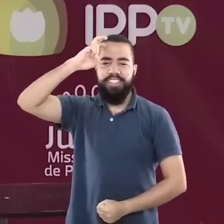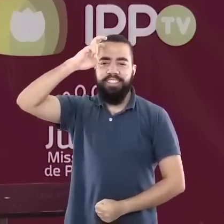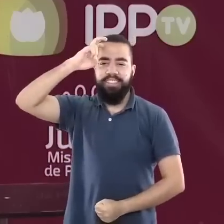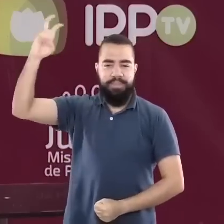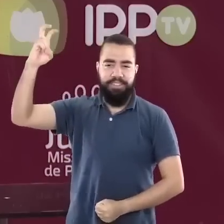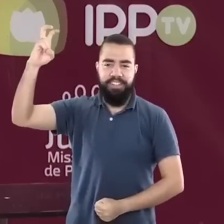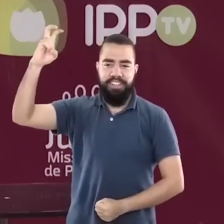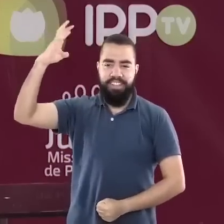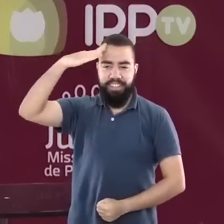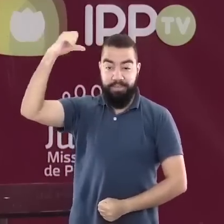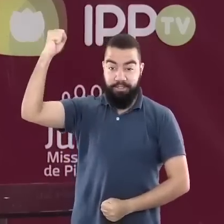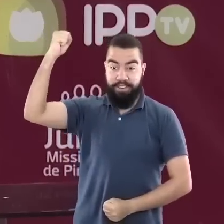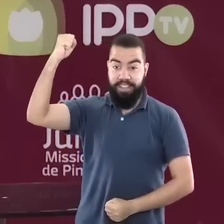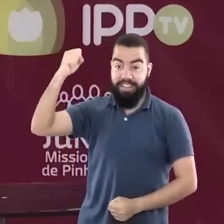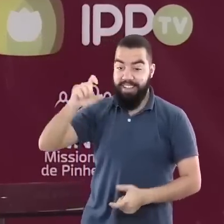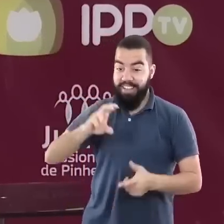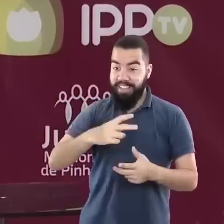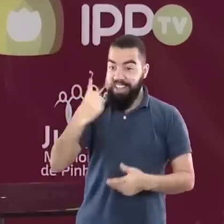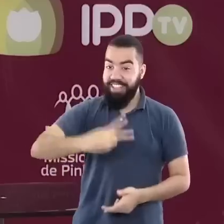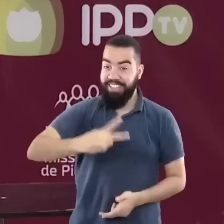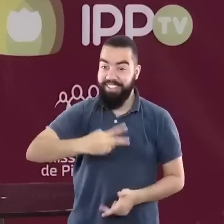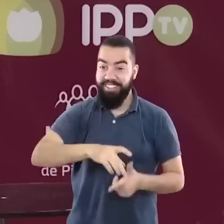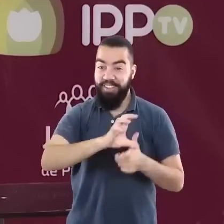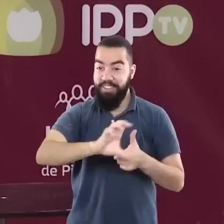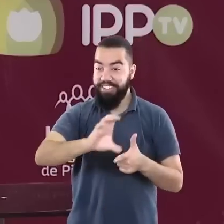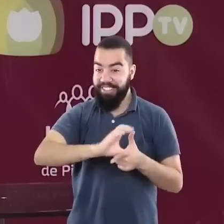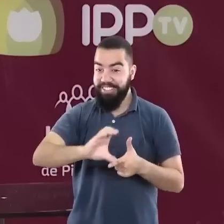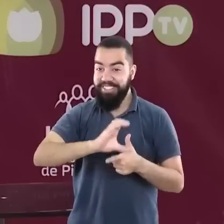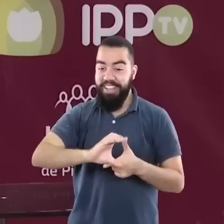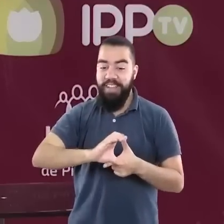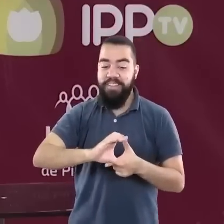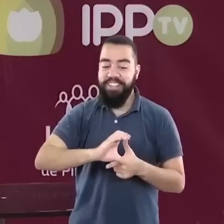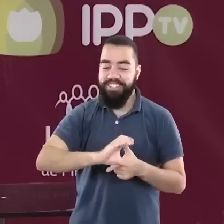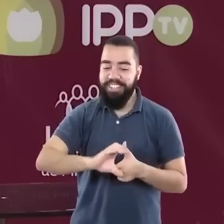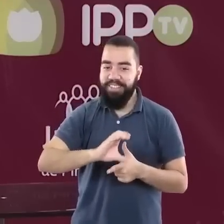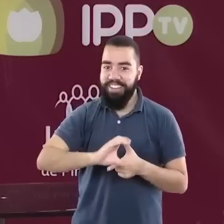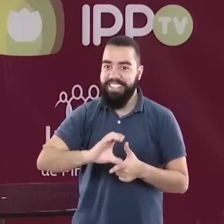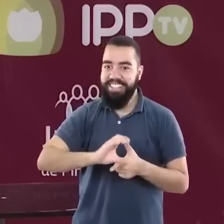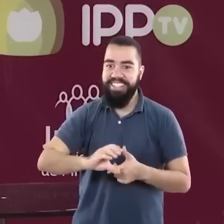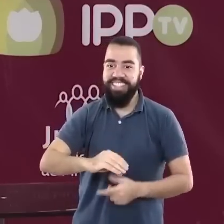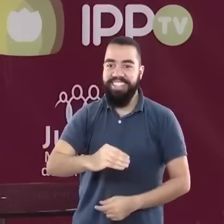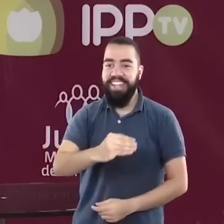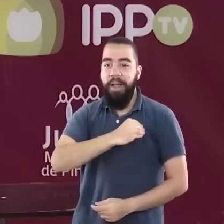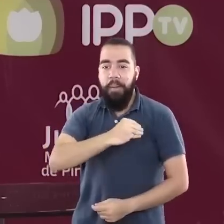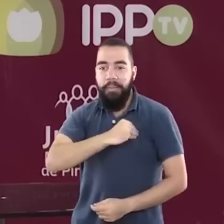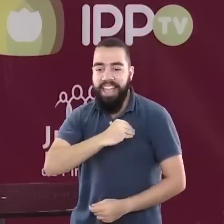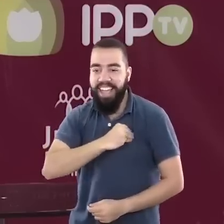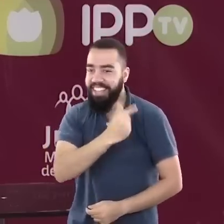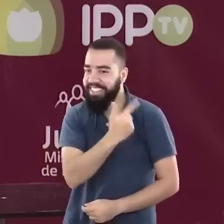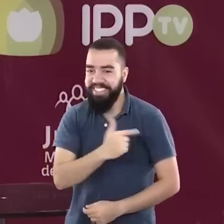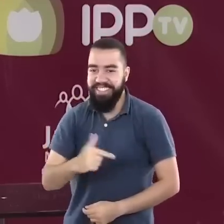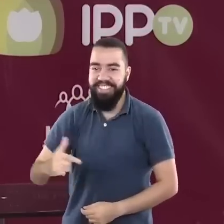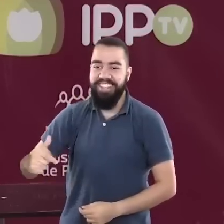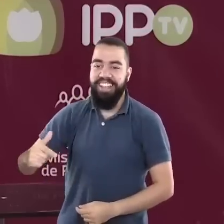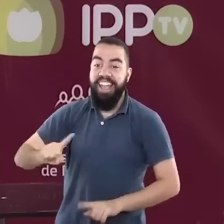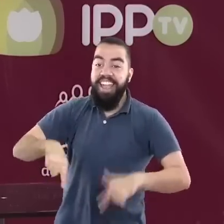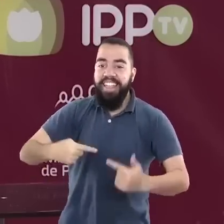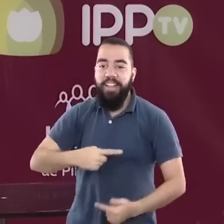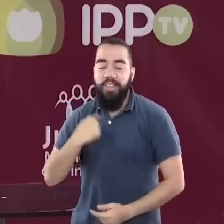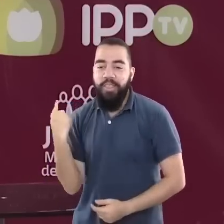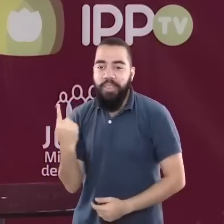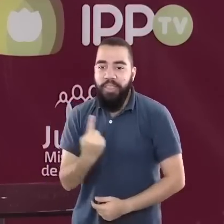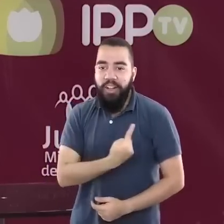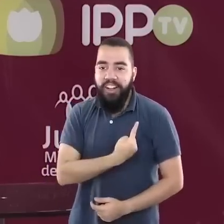segundo Coríntios nos apresenta Jesus como aquele que não tendo pecado foi feito o pecado por nós para que nele nós